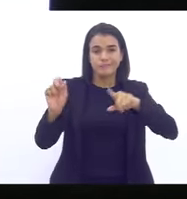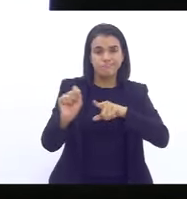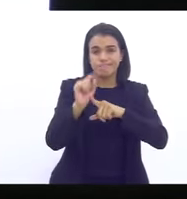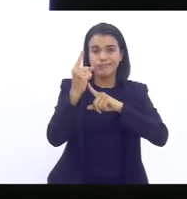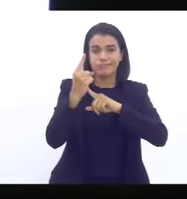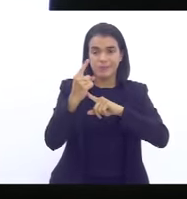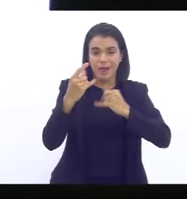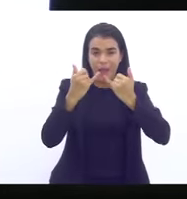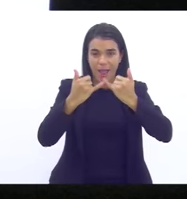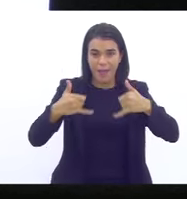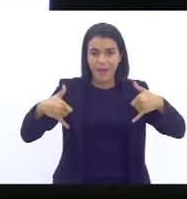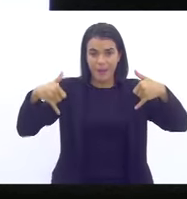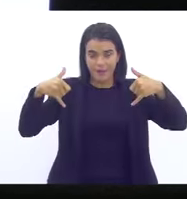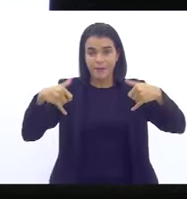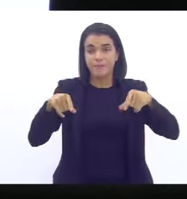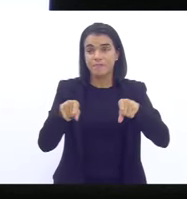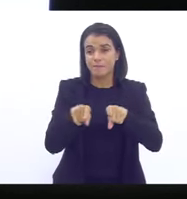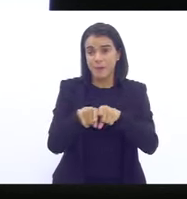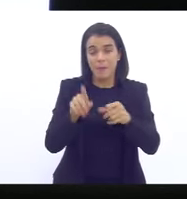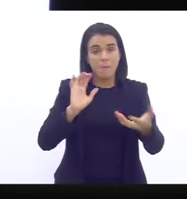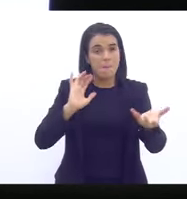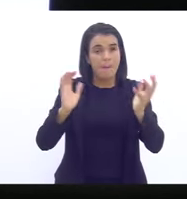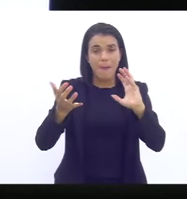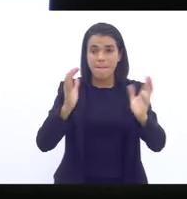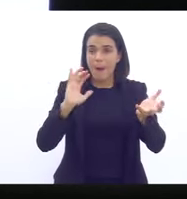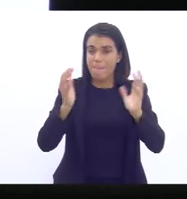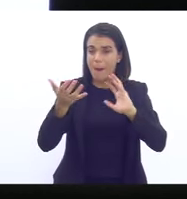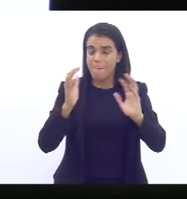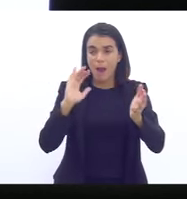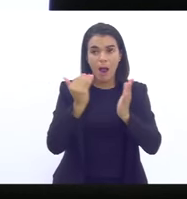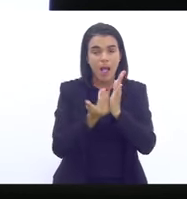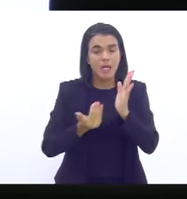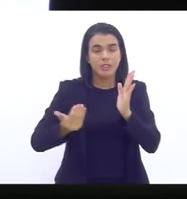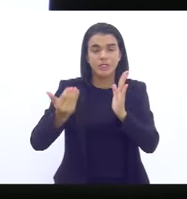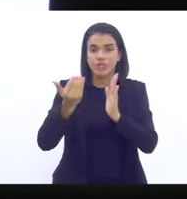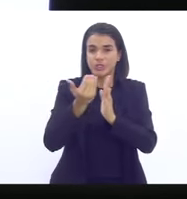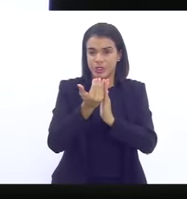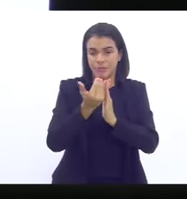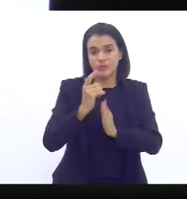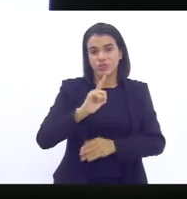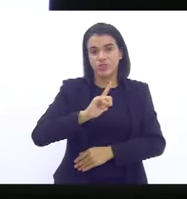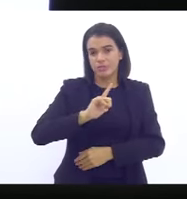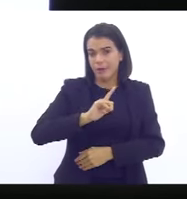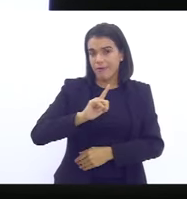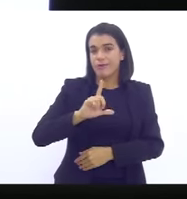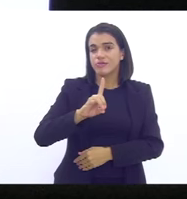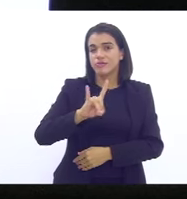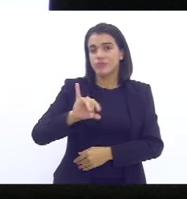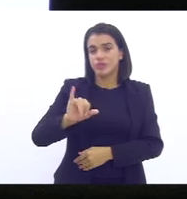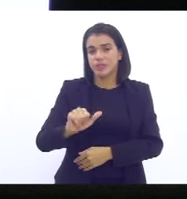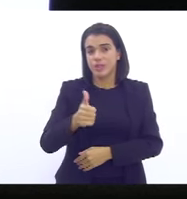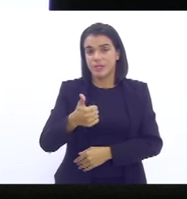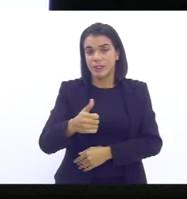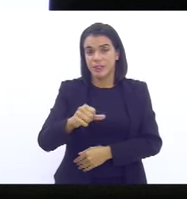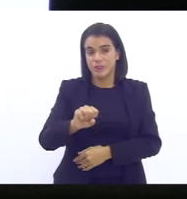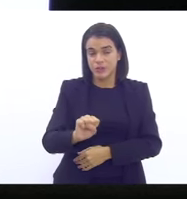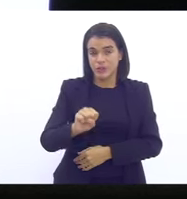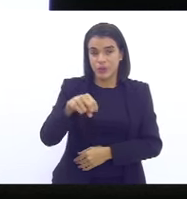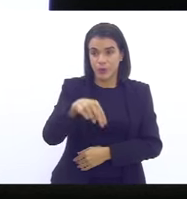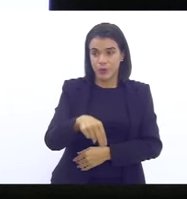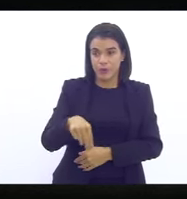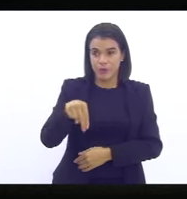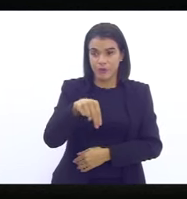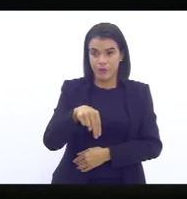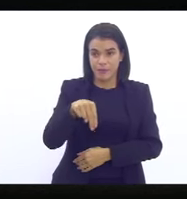passar, fruto de um evento climático extremo que tivemos no dia 18 de